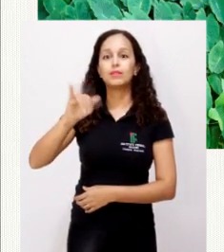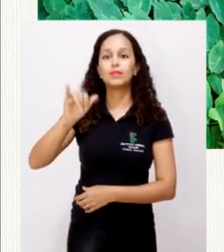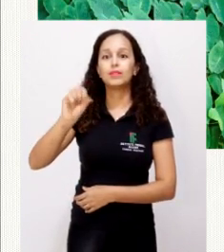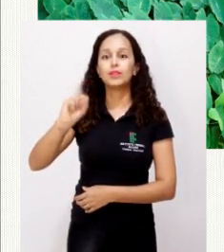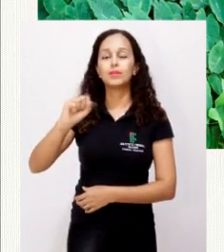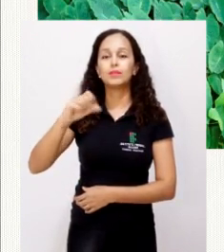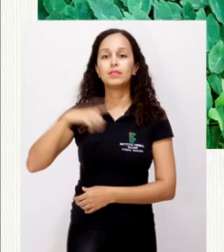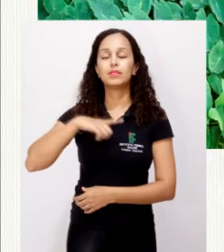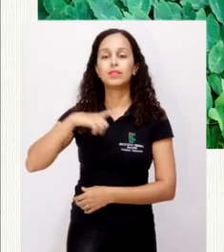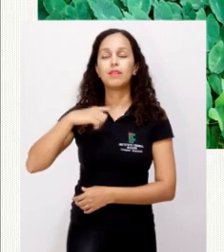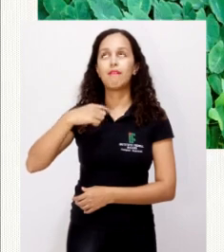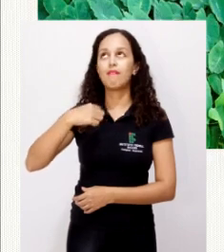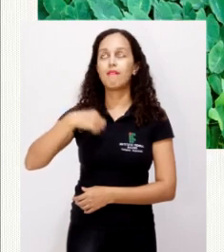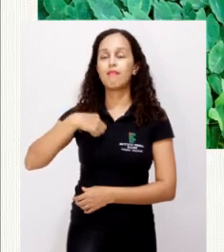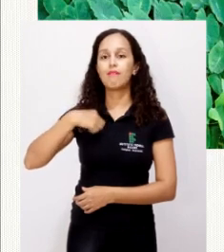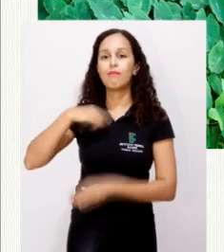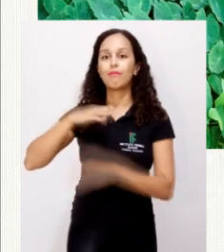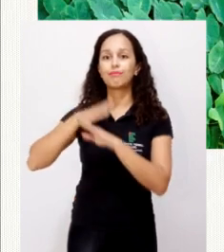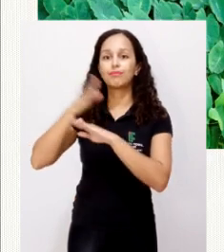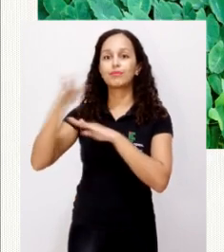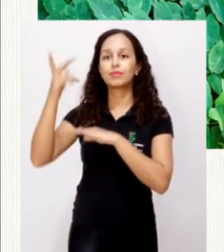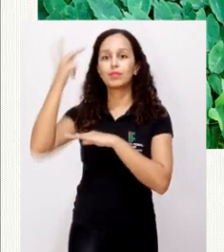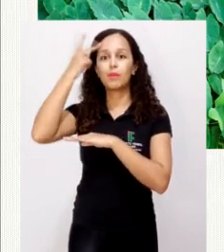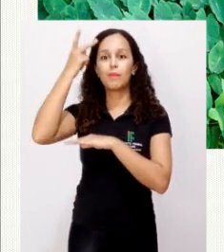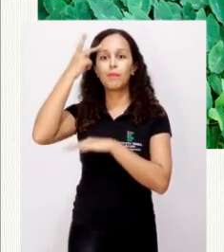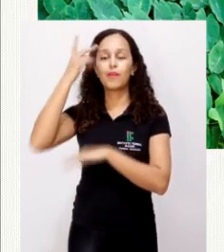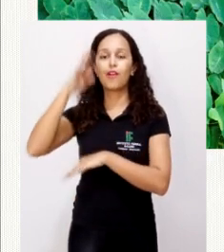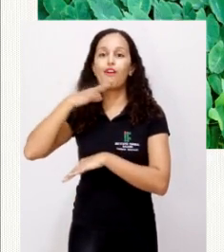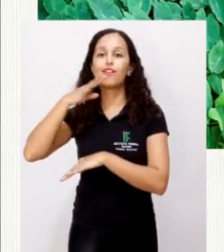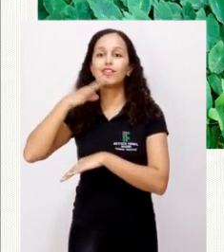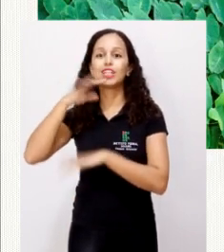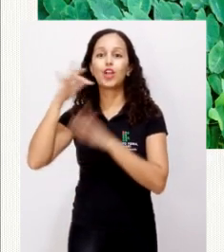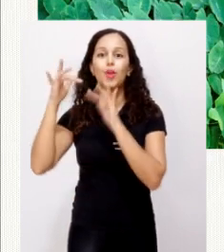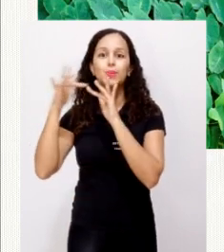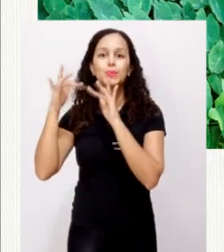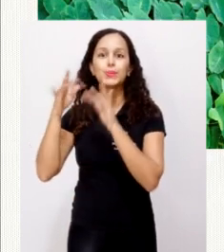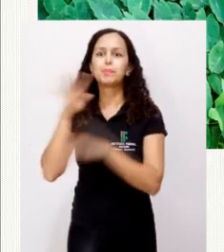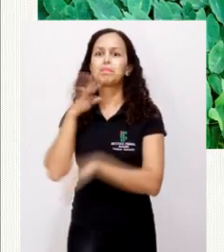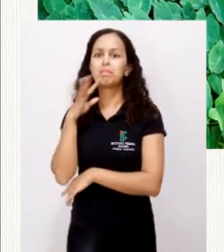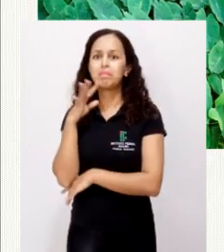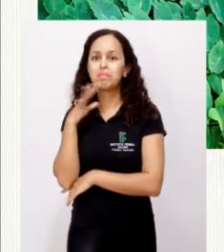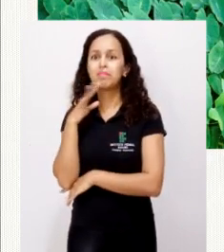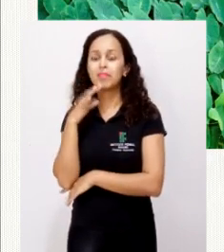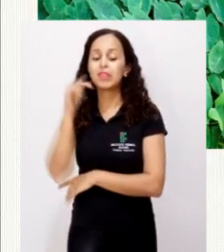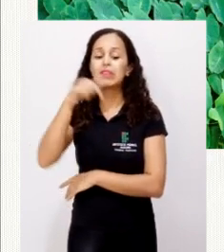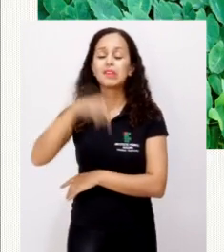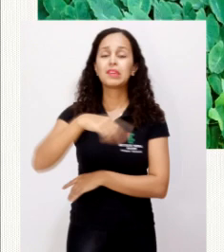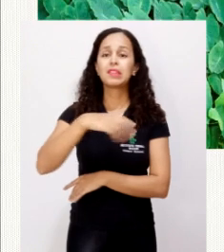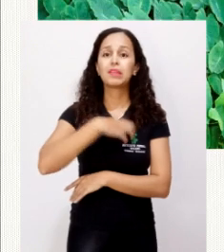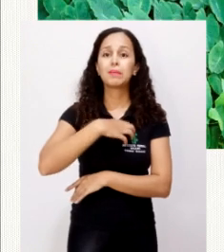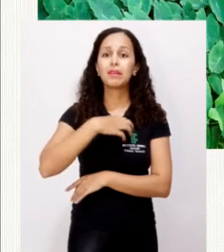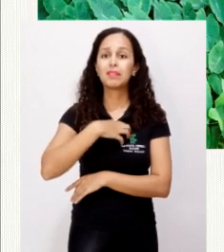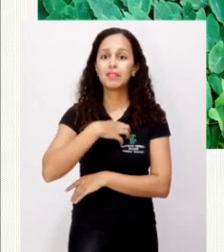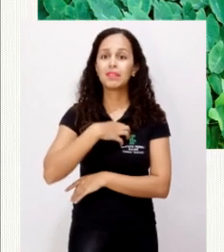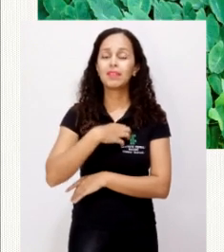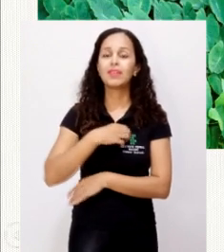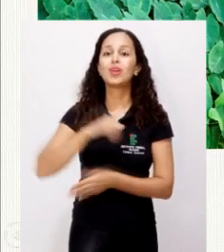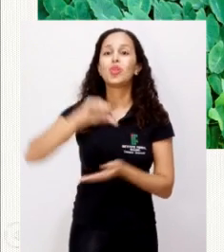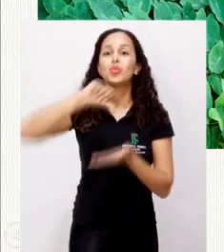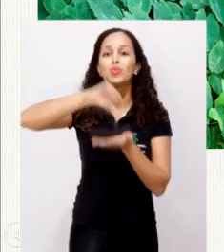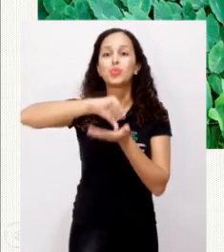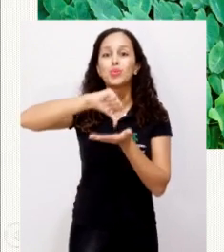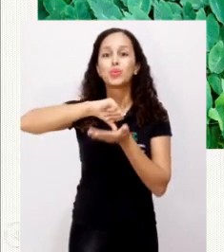do contato com uma mineira, e quando eu cheguei aqui na Bahia me deparei novamente com essa punk. A gente encontra a Oropronobis